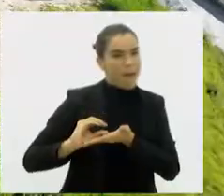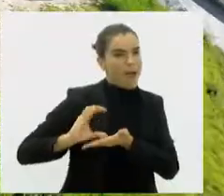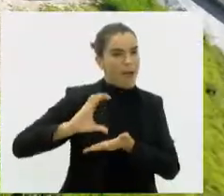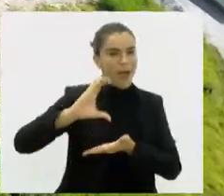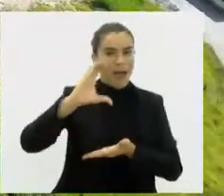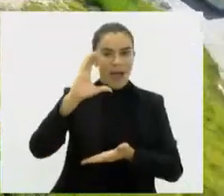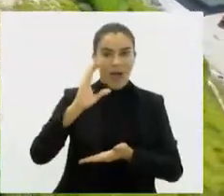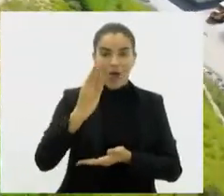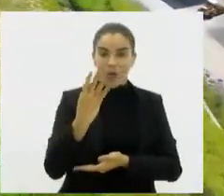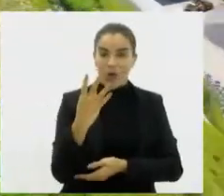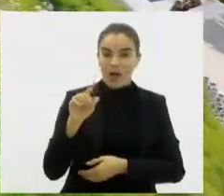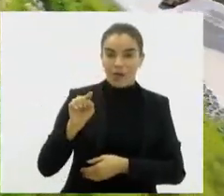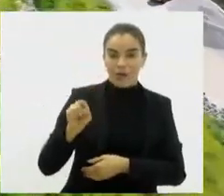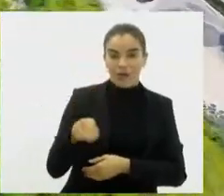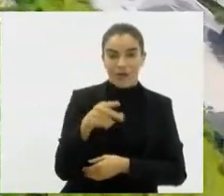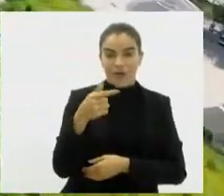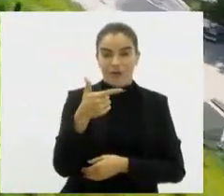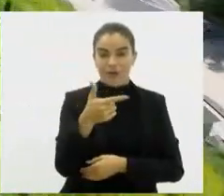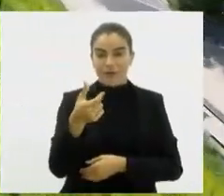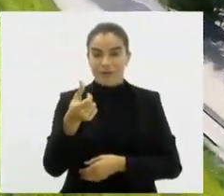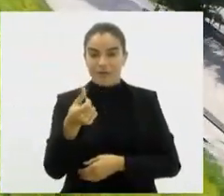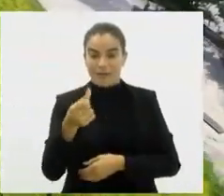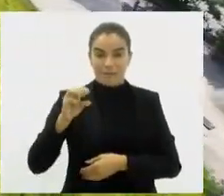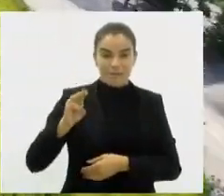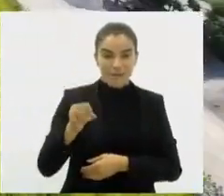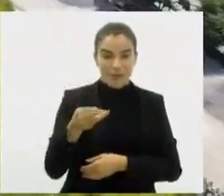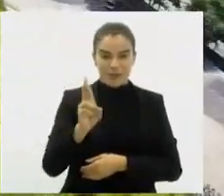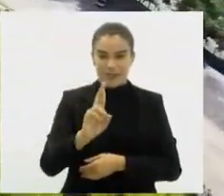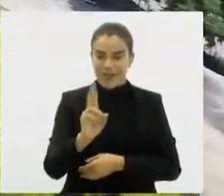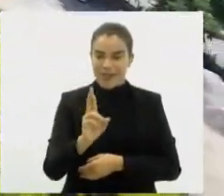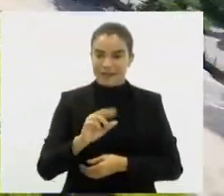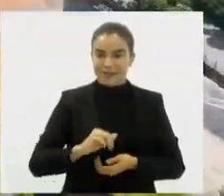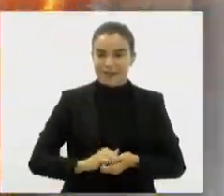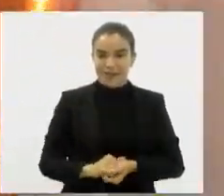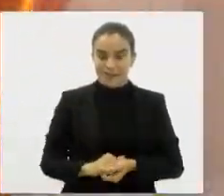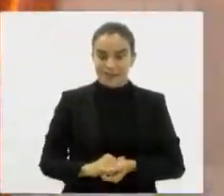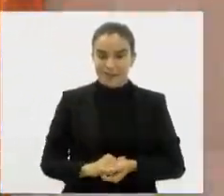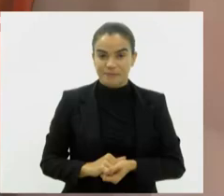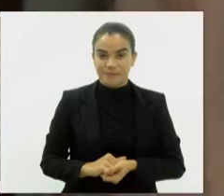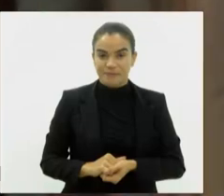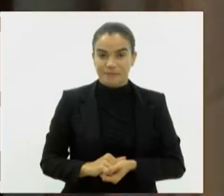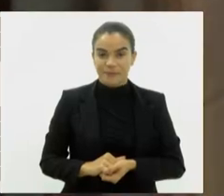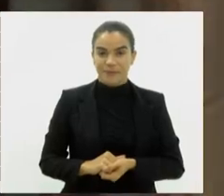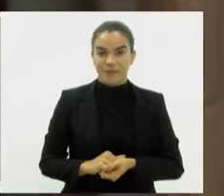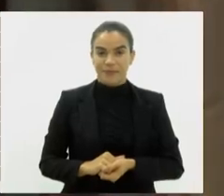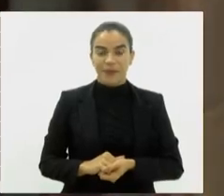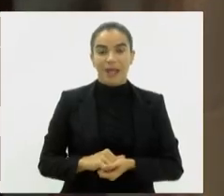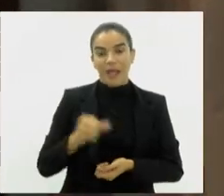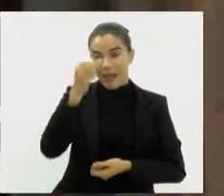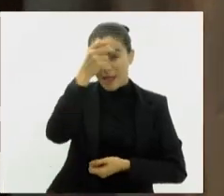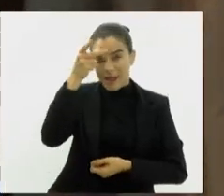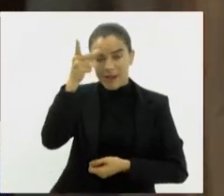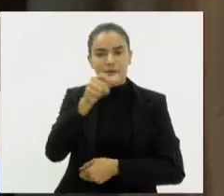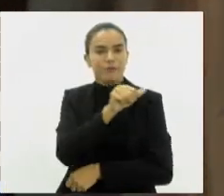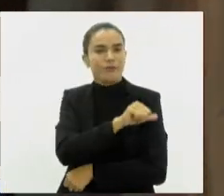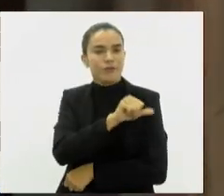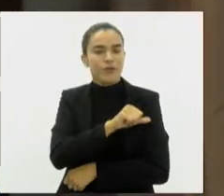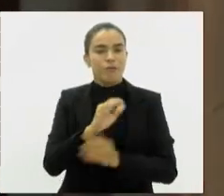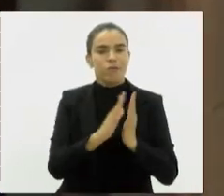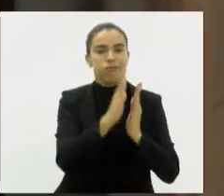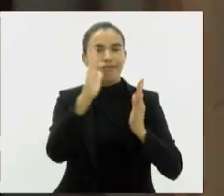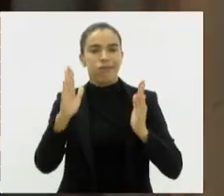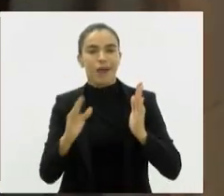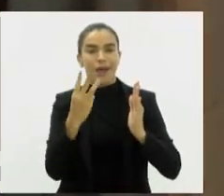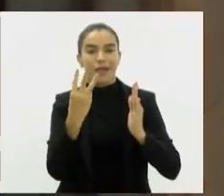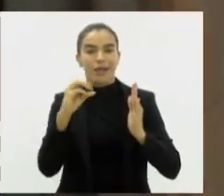em 4,26 milhões de reais para o Estado. A Prefeitura do Rio prorrogou para 30